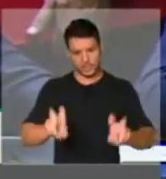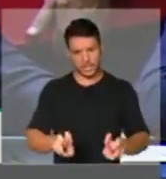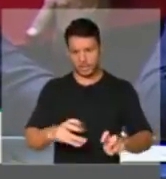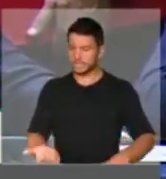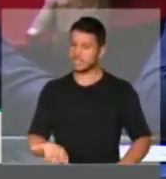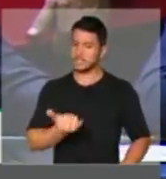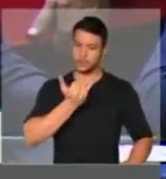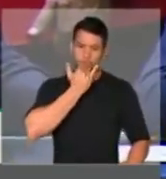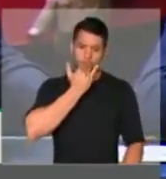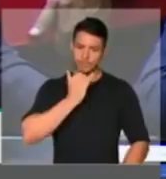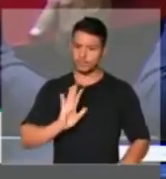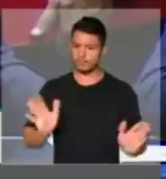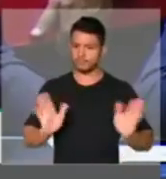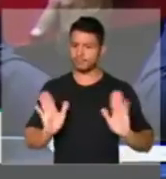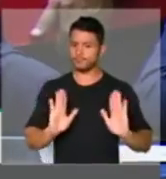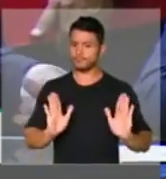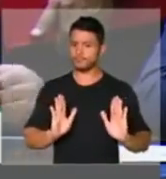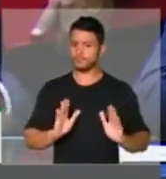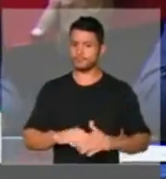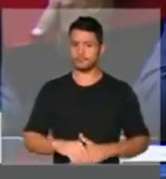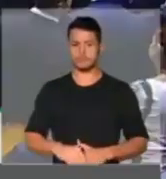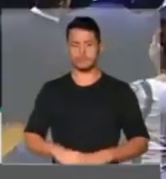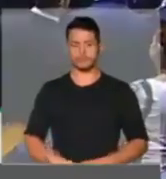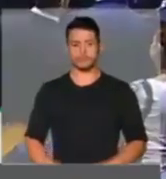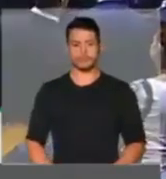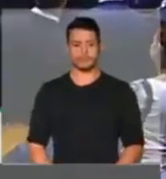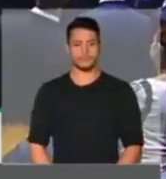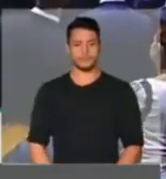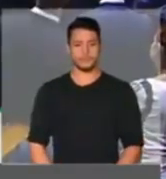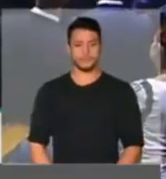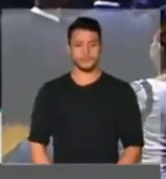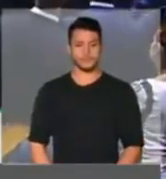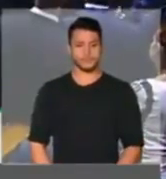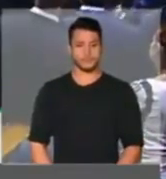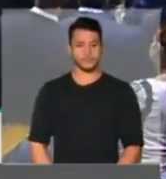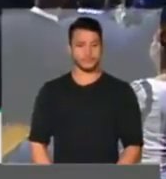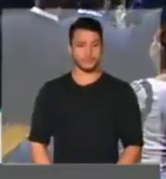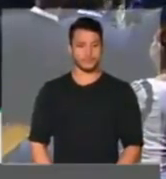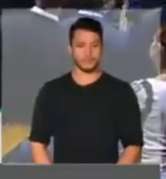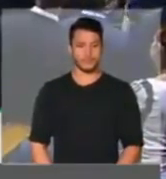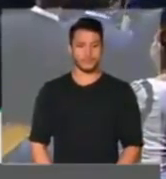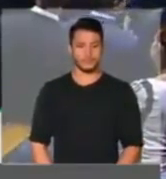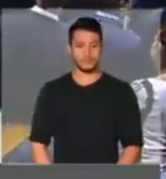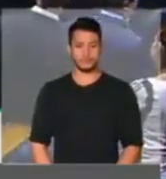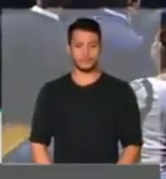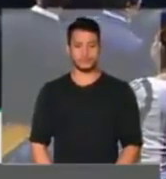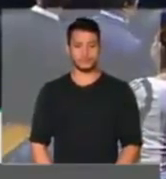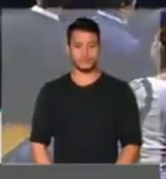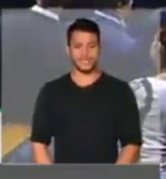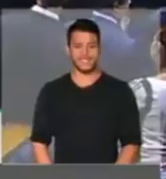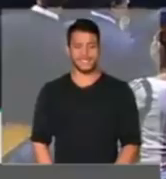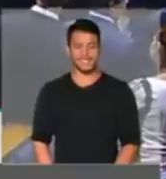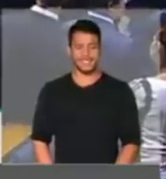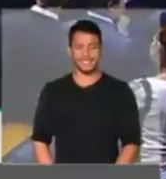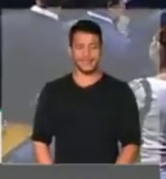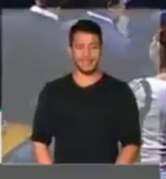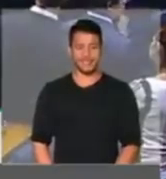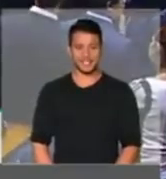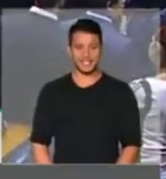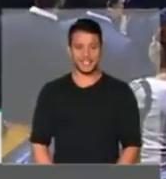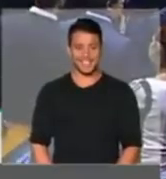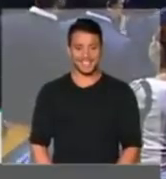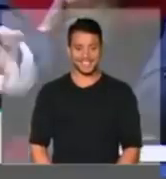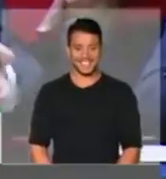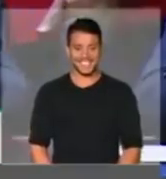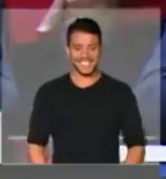Na questão de ordem, não. Pode terminar. Perfeito. Minoria, não. Perfeito. Vá para a escola, menino. Perfeito. Até porque é uma incoerência com a